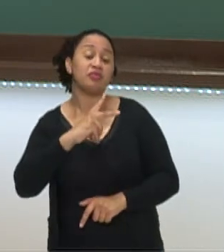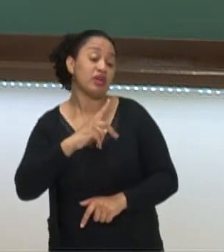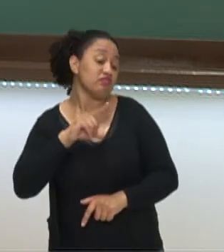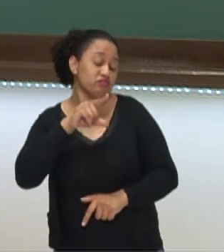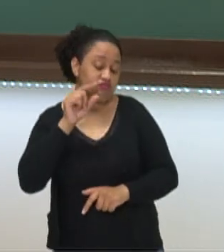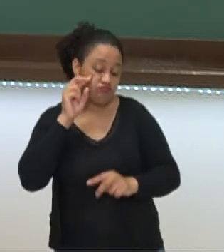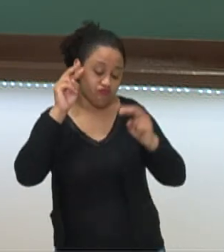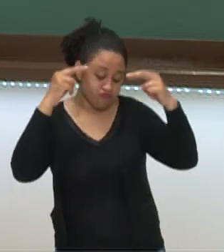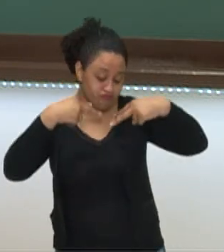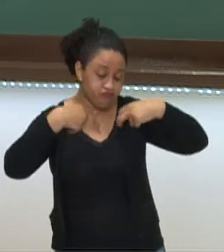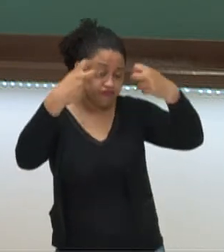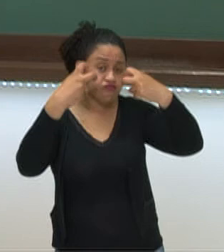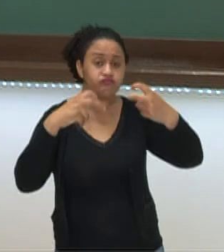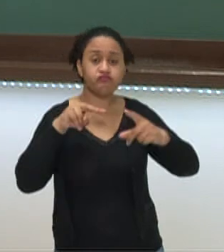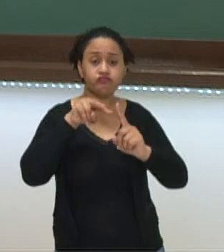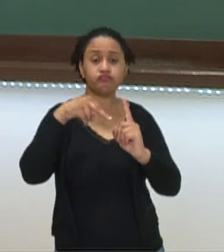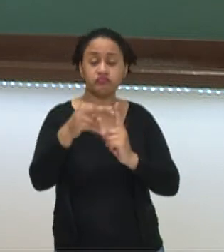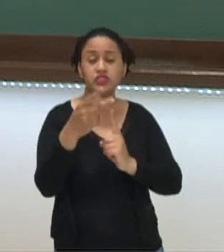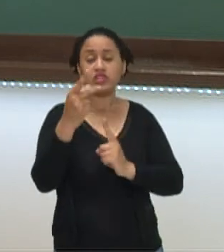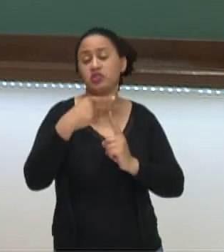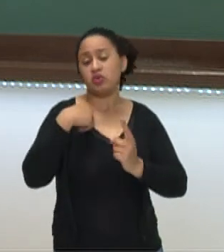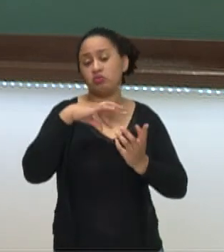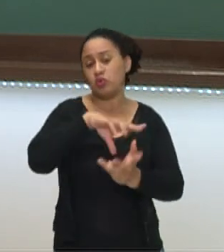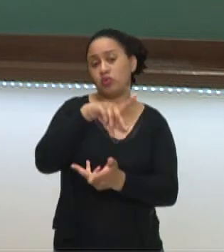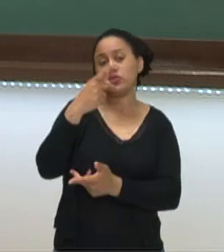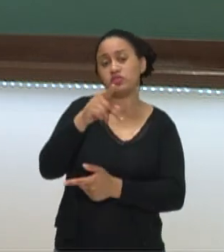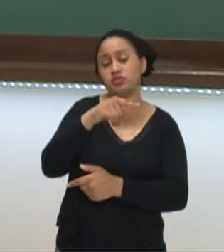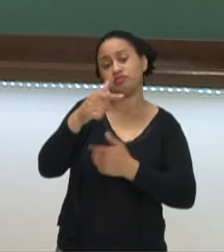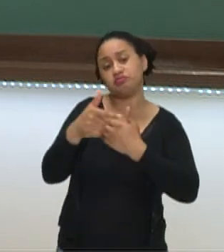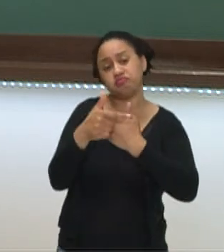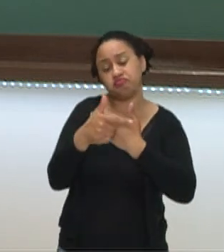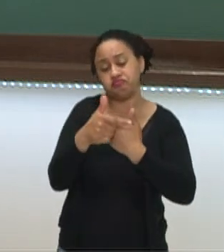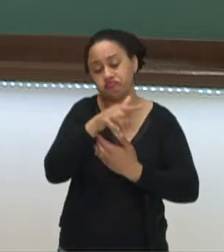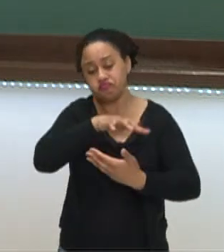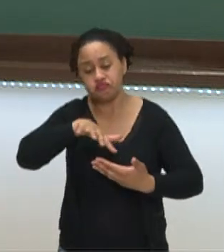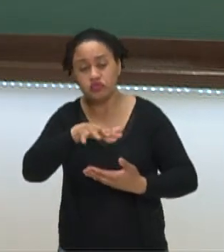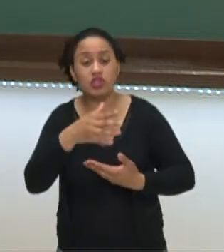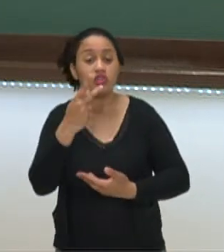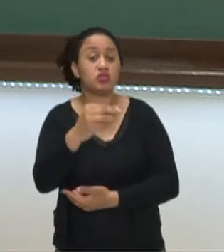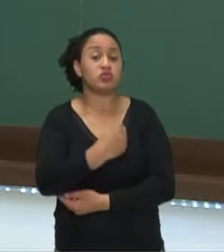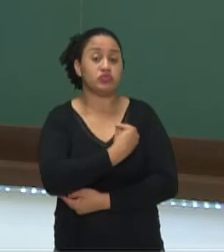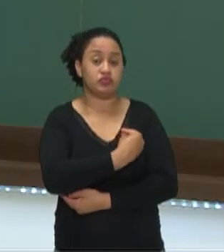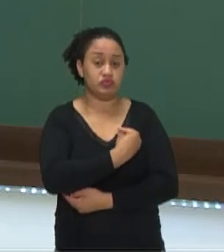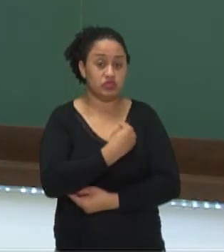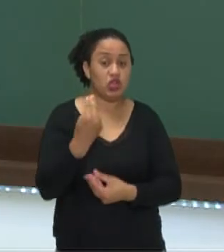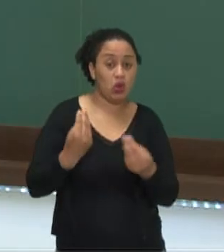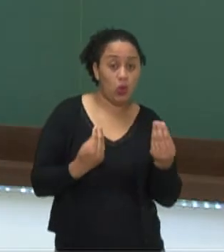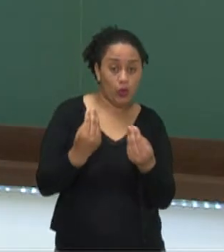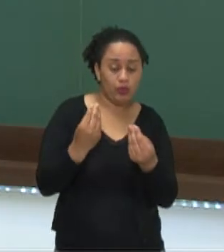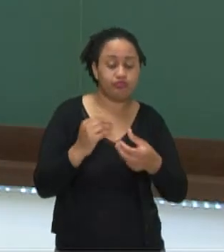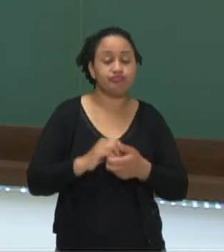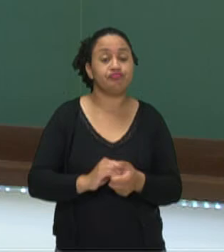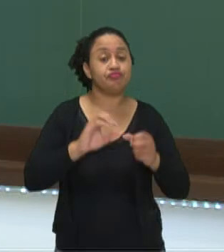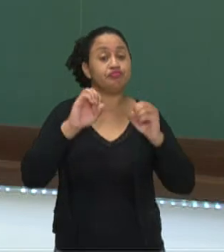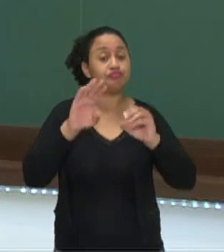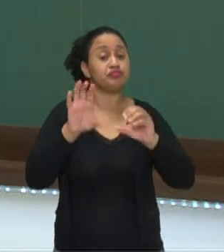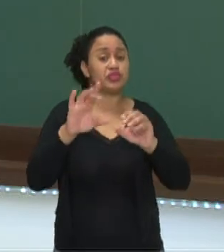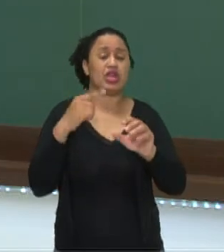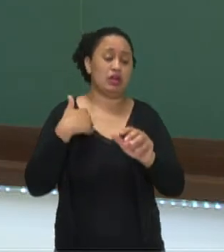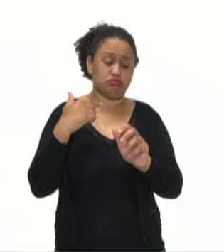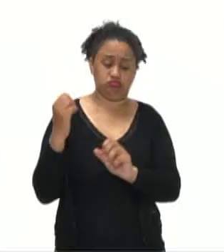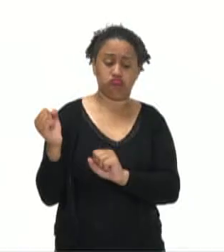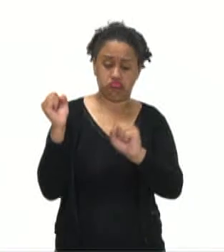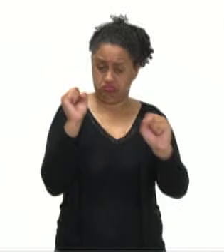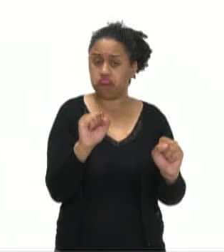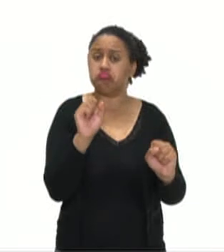você enxerga o seu mundo, a sua realidade, o papel da educação na sua vida. A educação é uma arma poderosa,